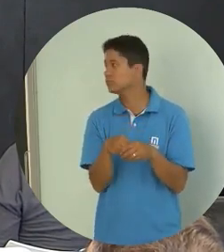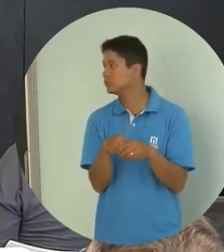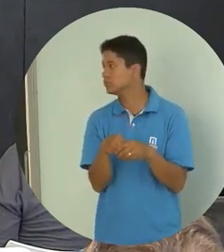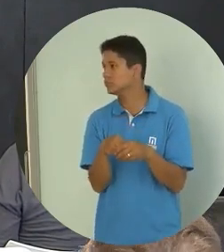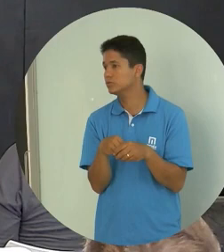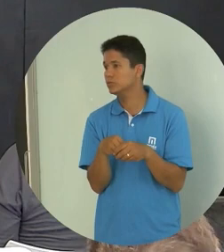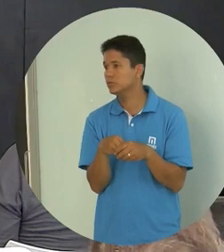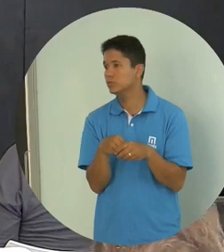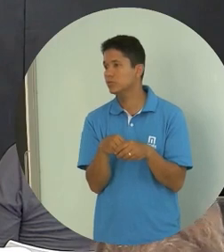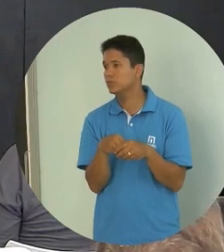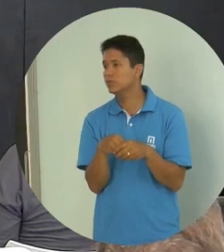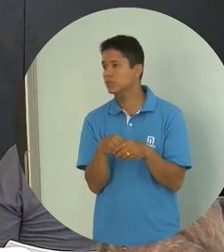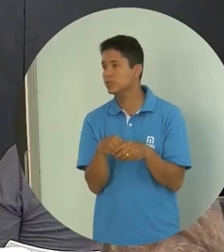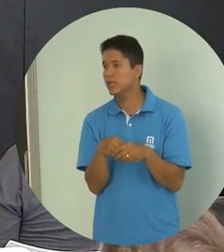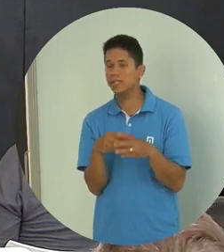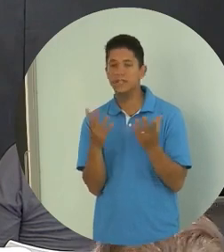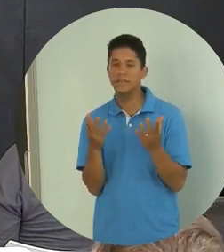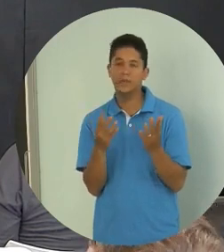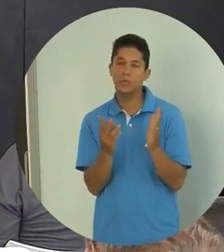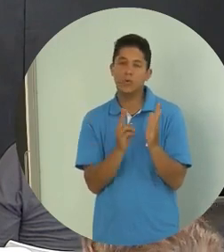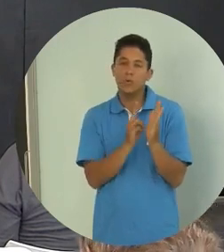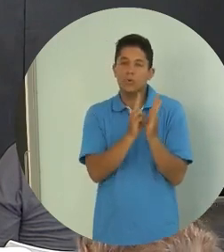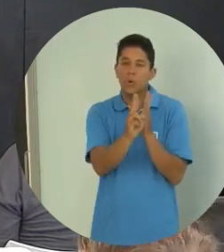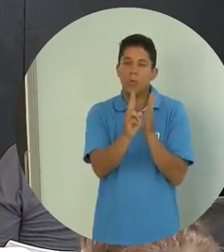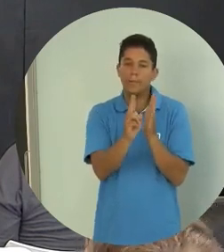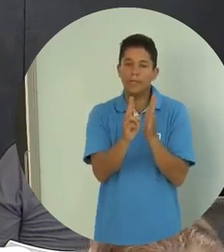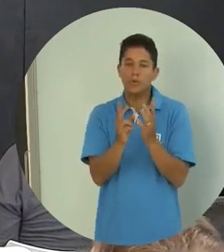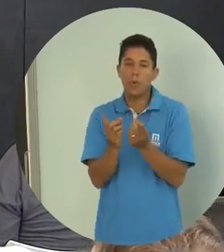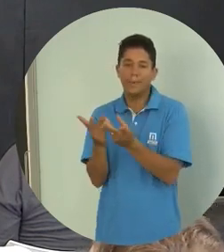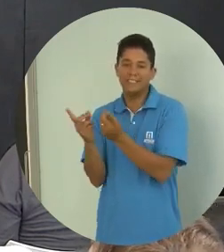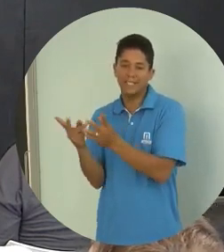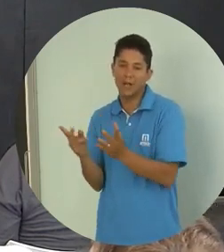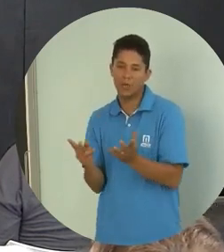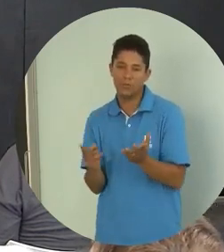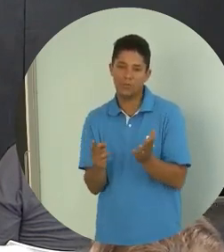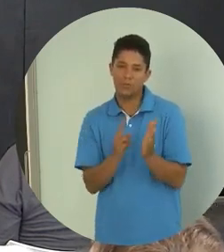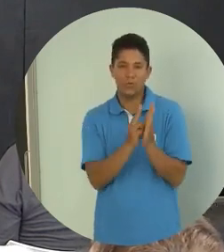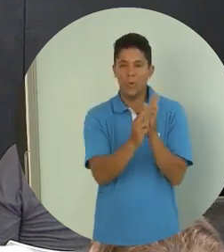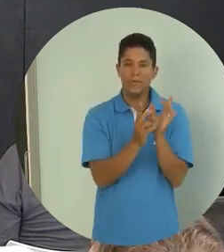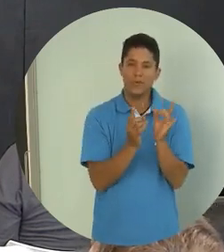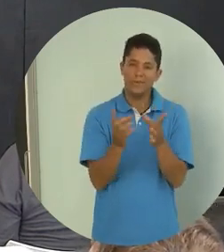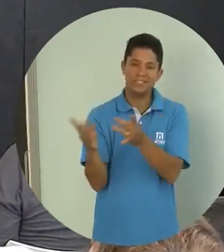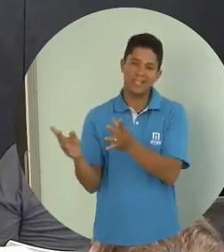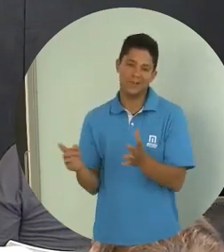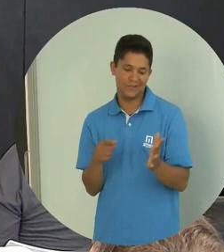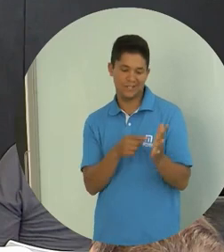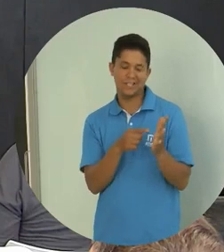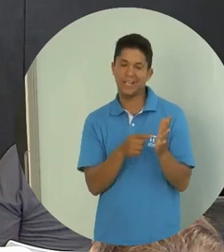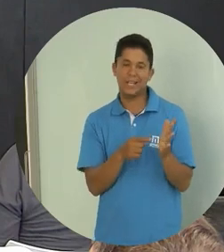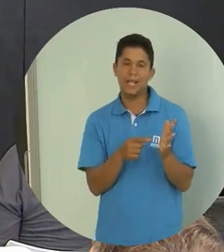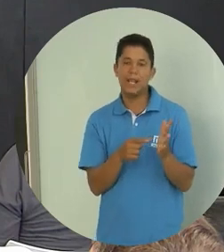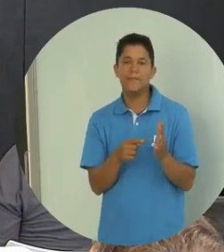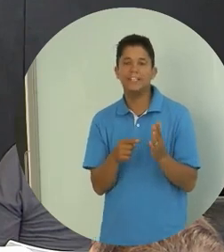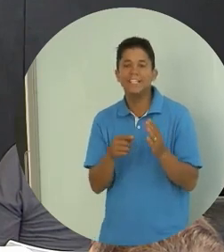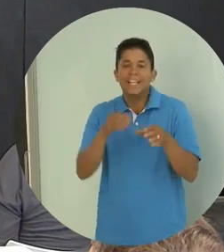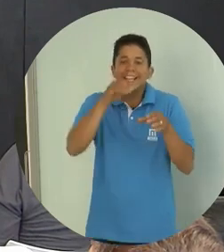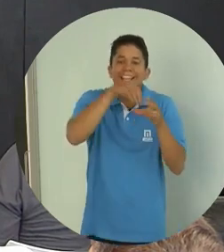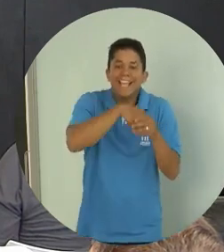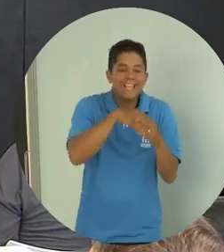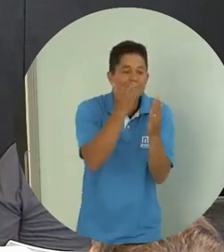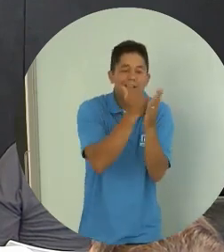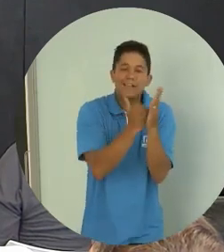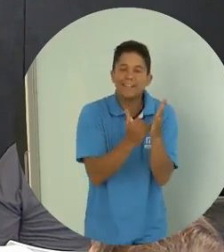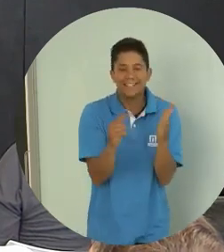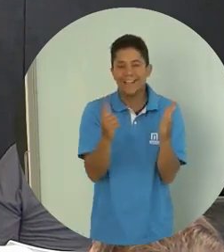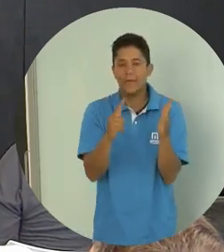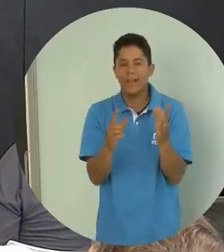gente... Ele já vem comercial, né? Porque o pessoal vende o produto, né?